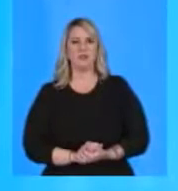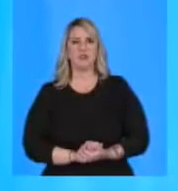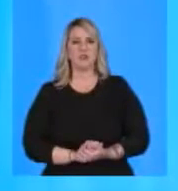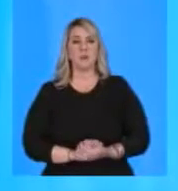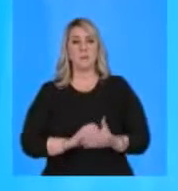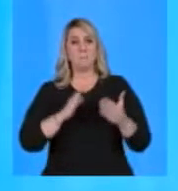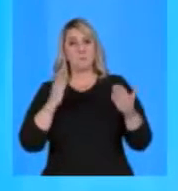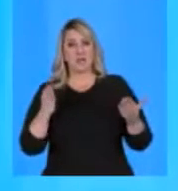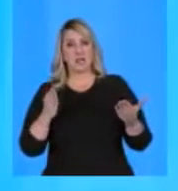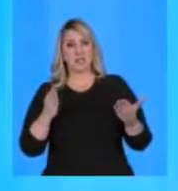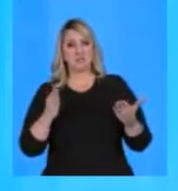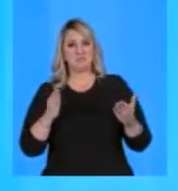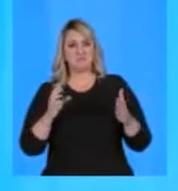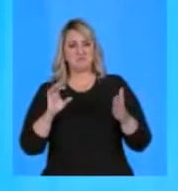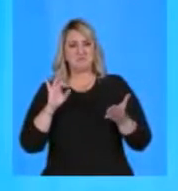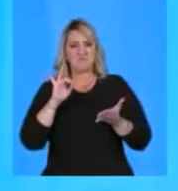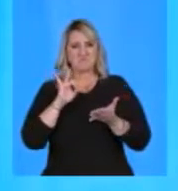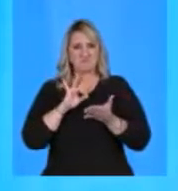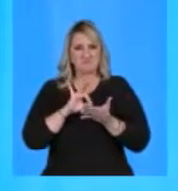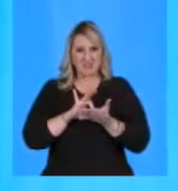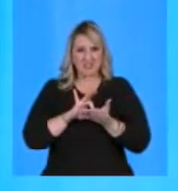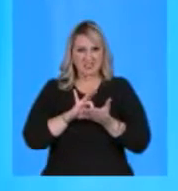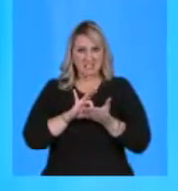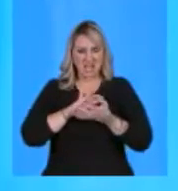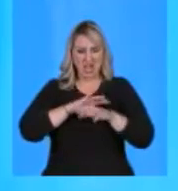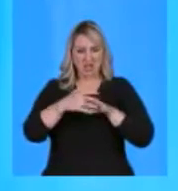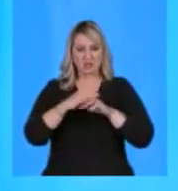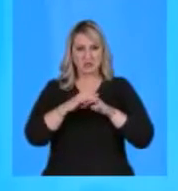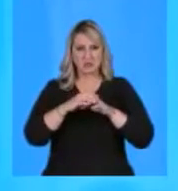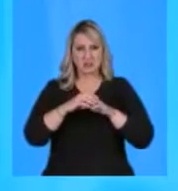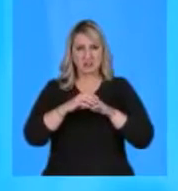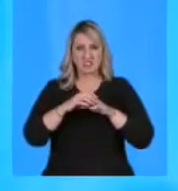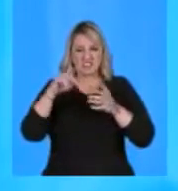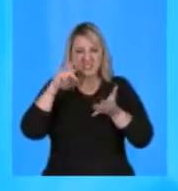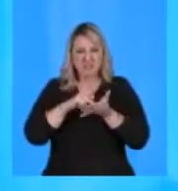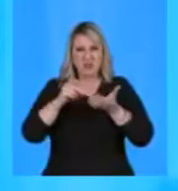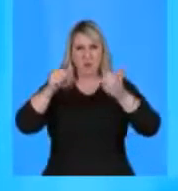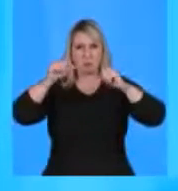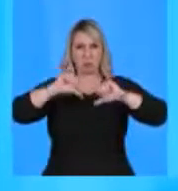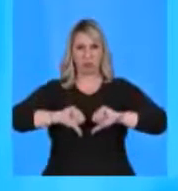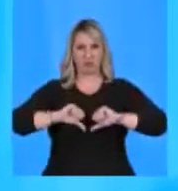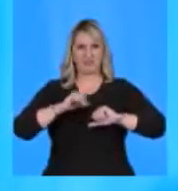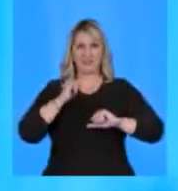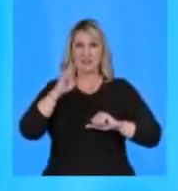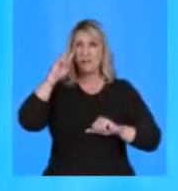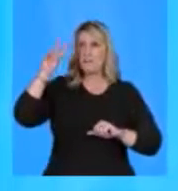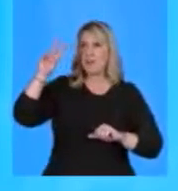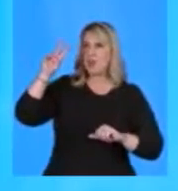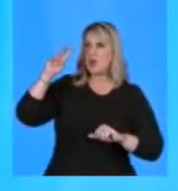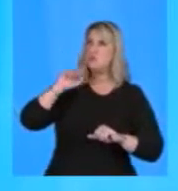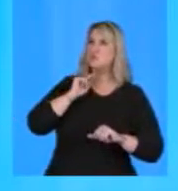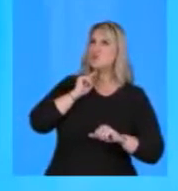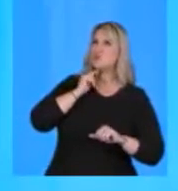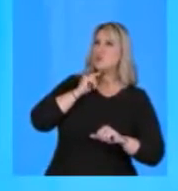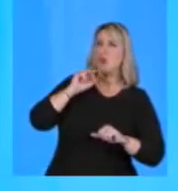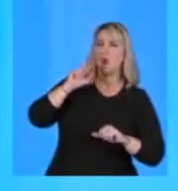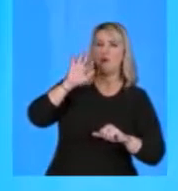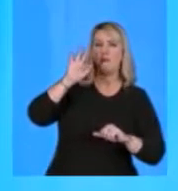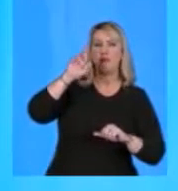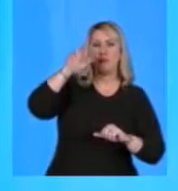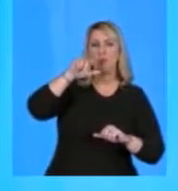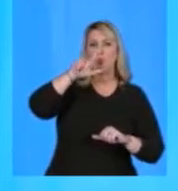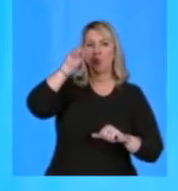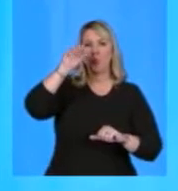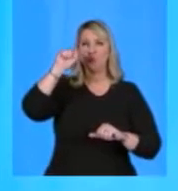está realmente com sua estrutura caindo se você ver fungos do teto de uma cozinha